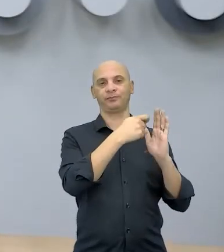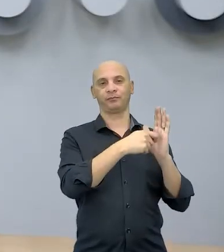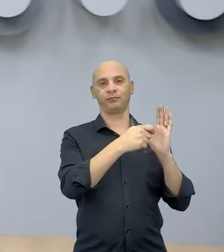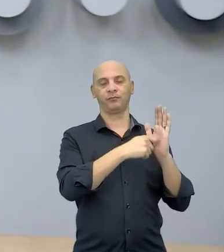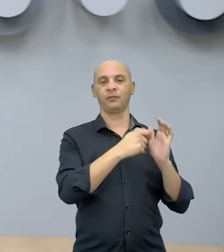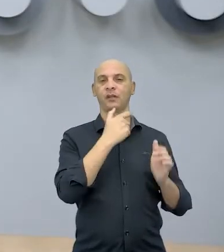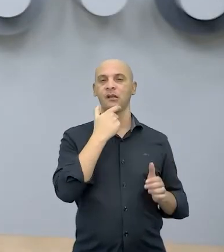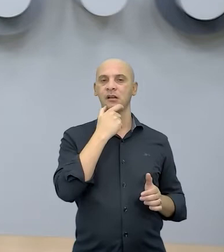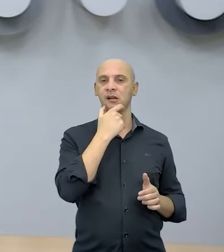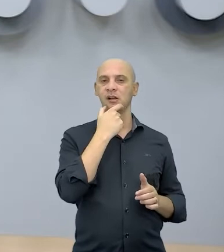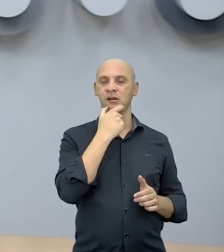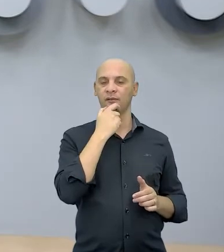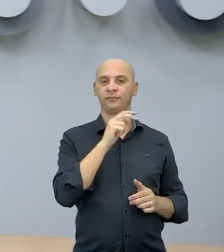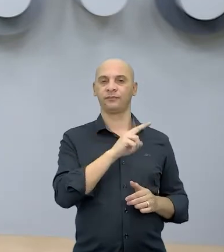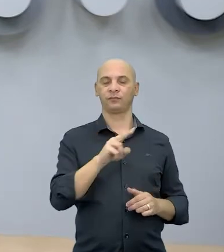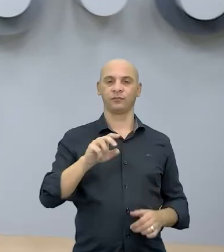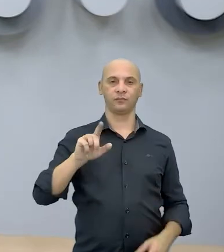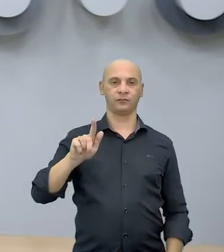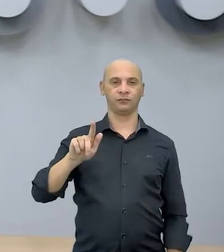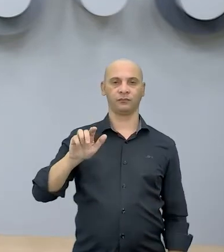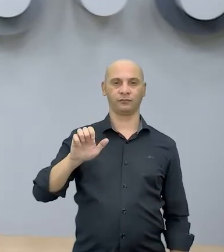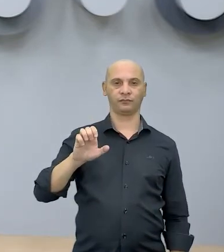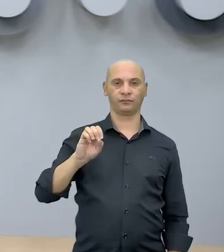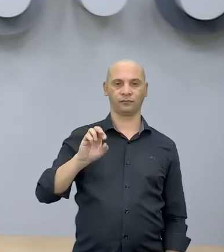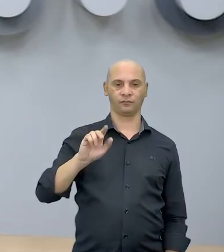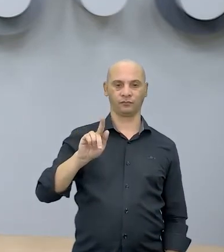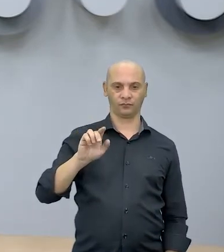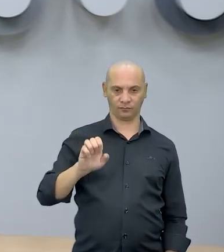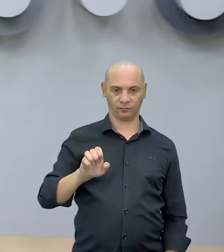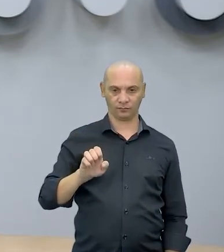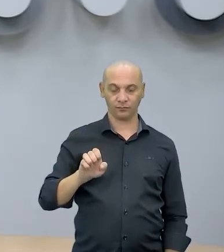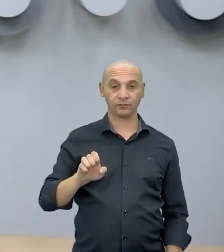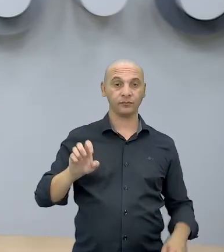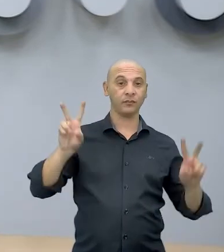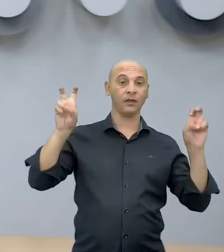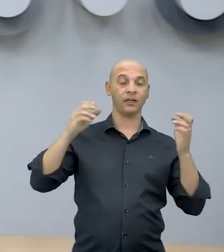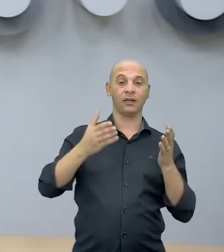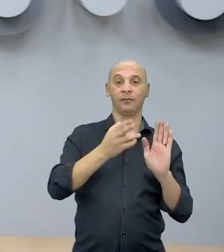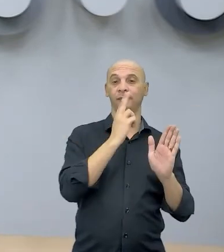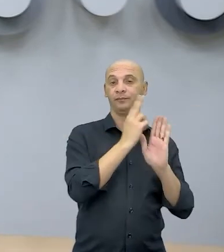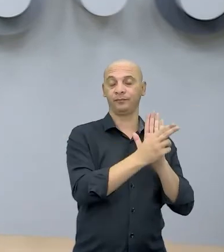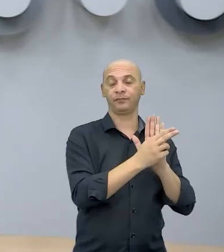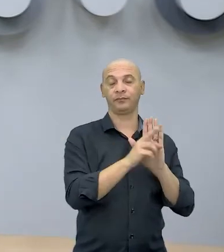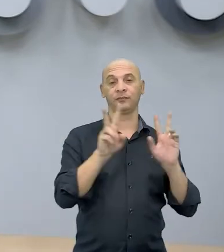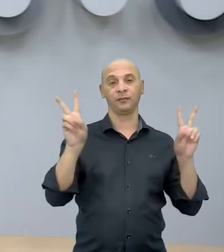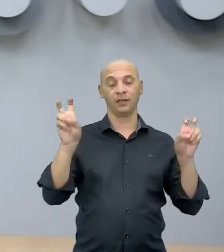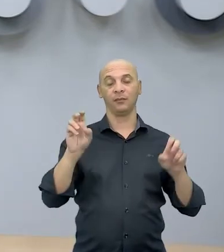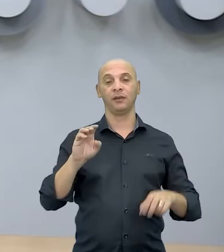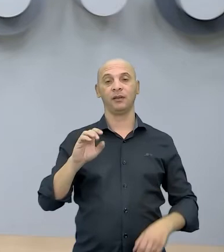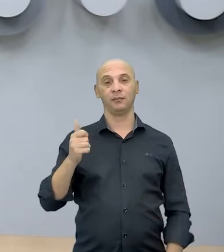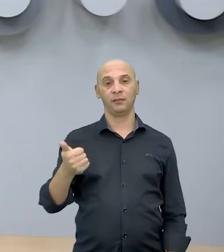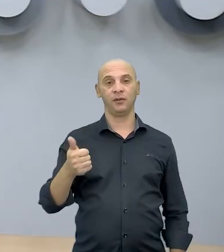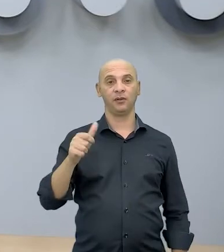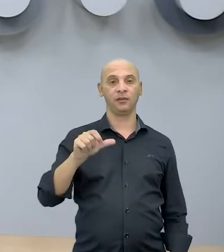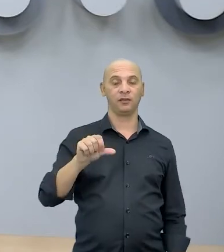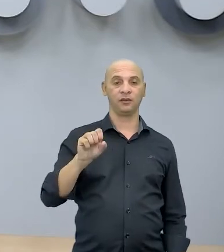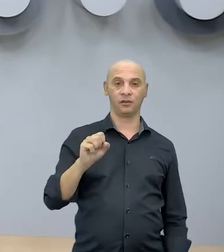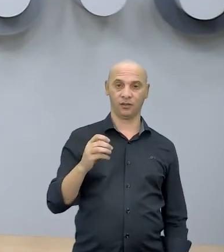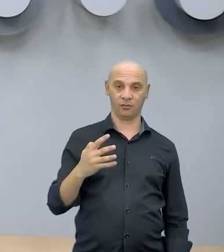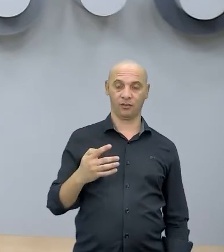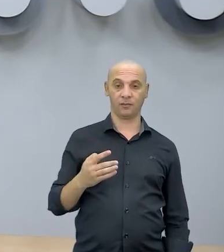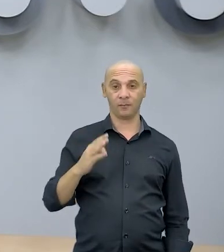inglês, o George Orwell, né? A obra se chama 1984, e nessa obra uma